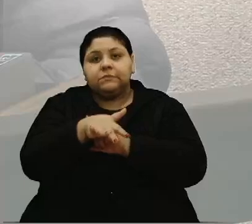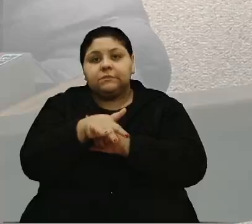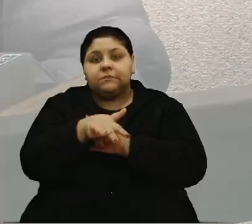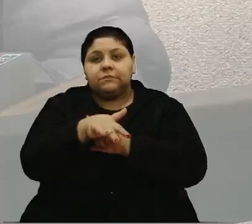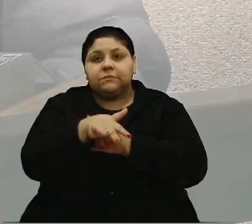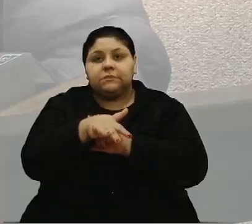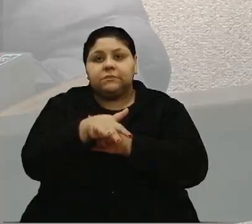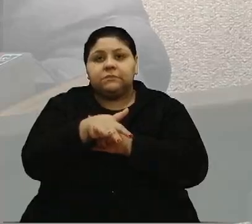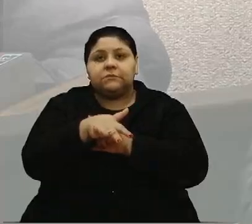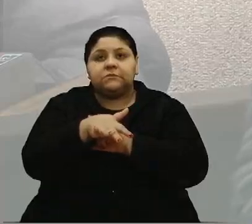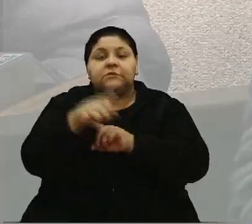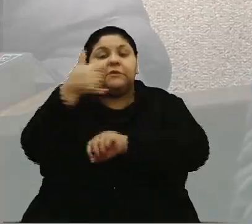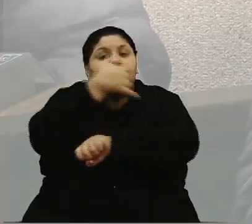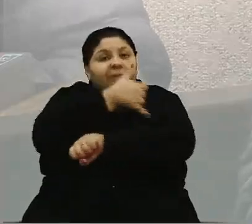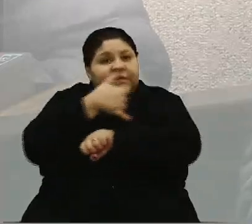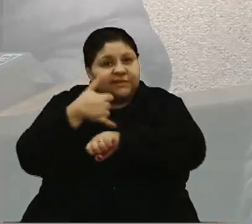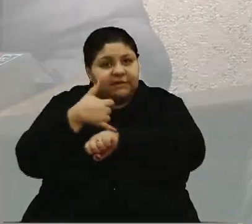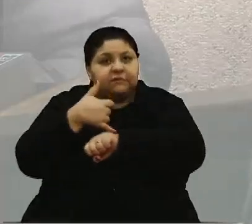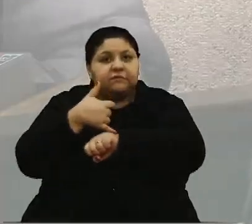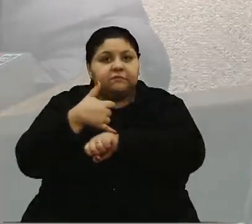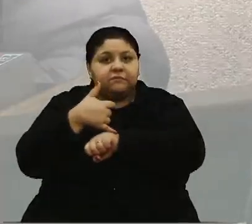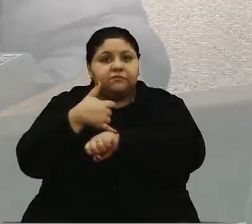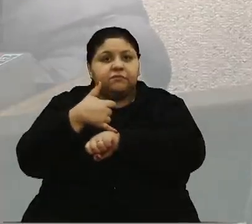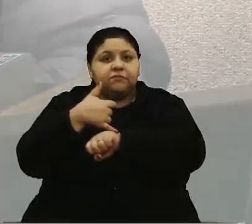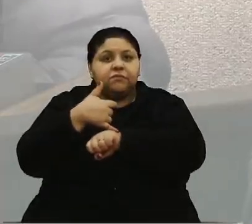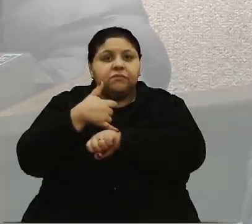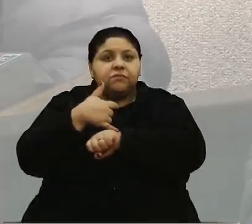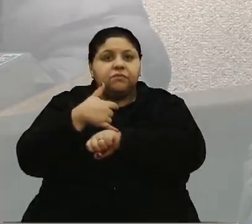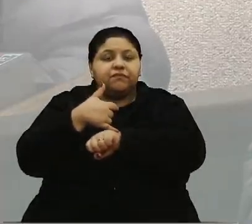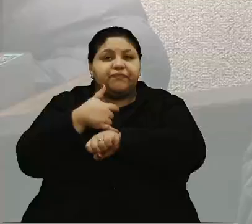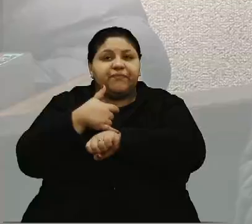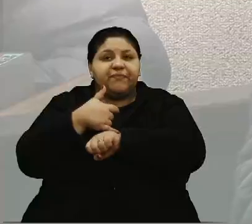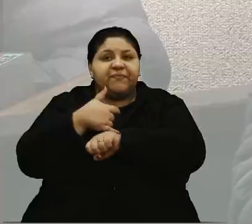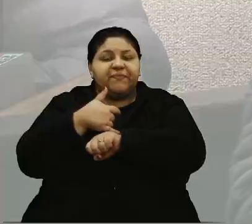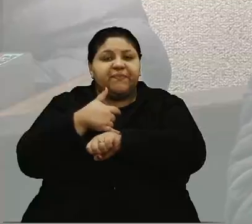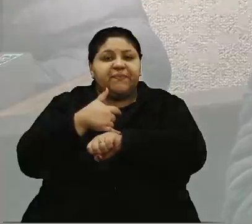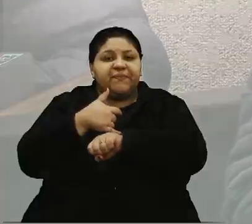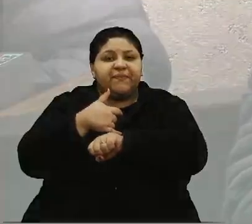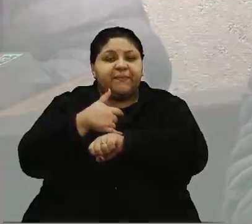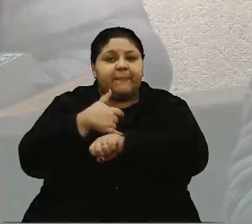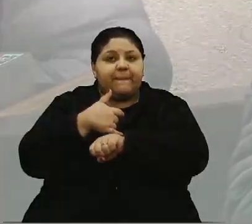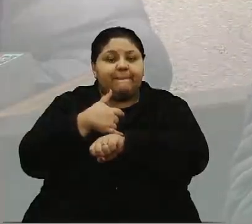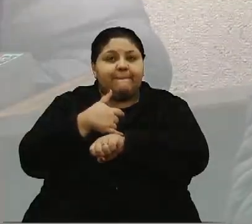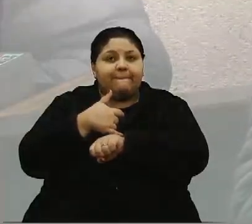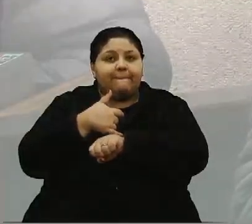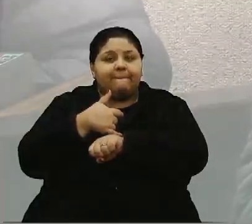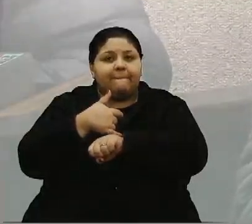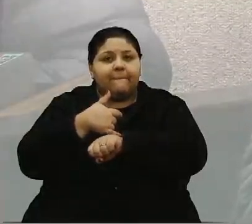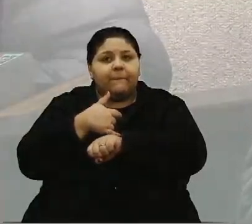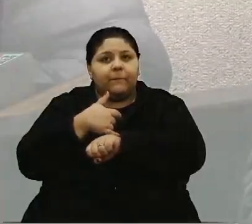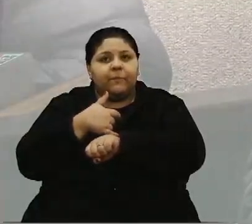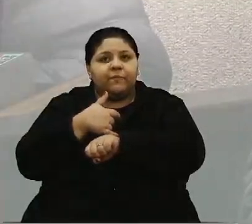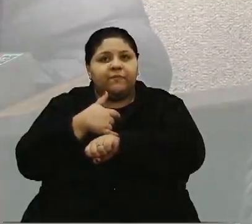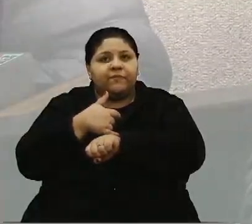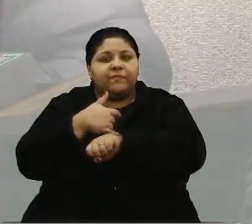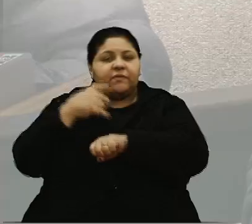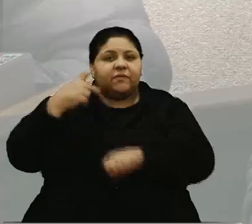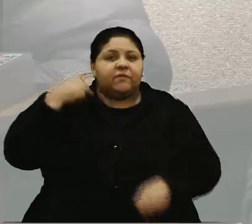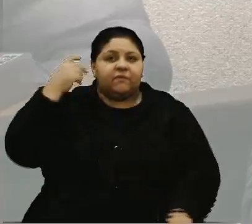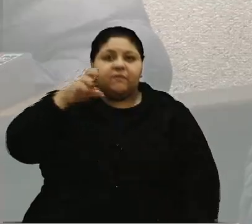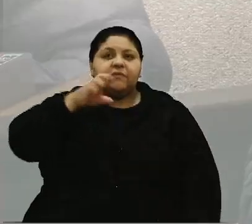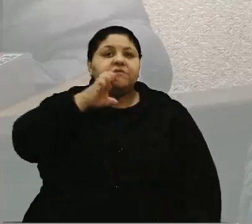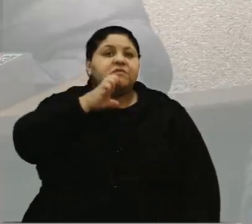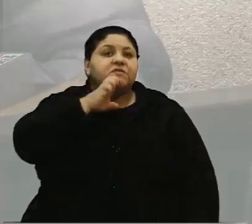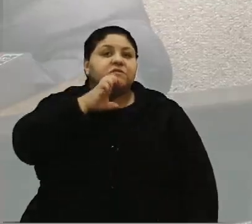vai atravessar e que, quando a vereadora Estela